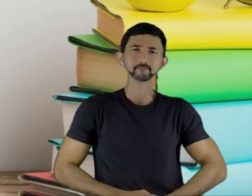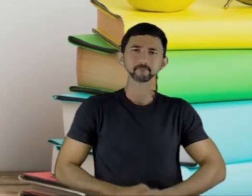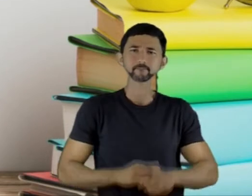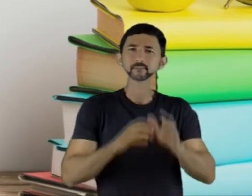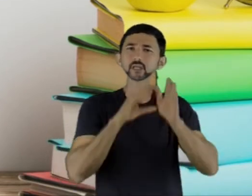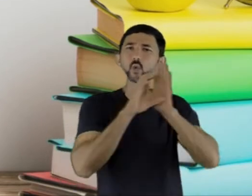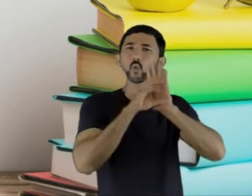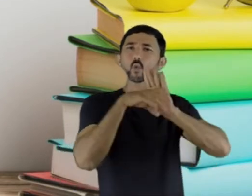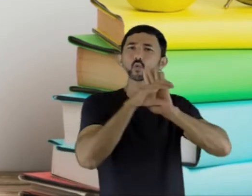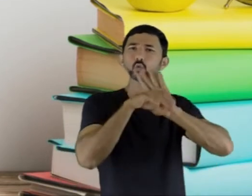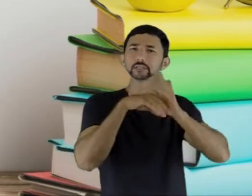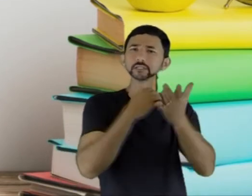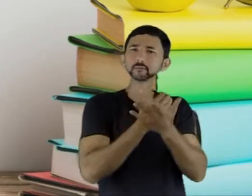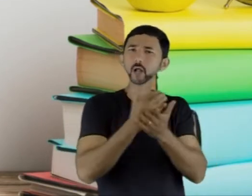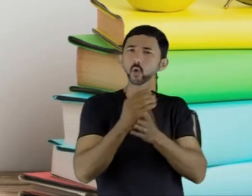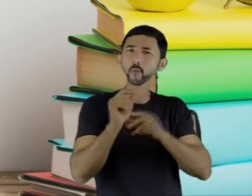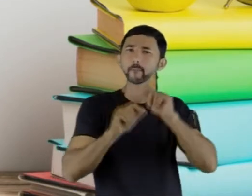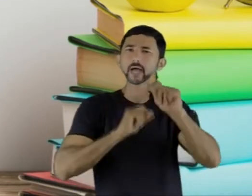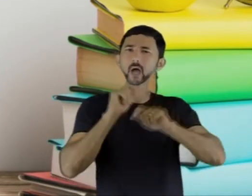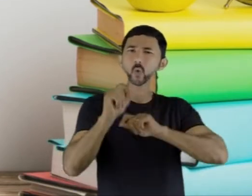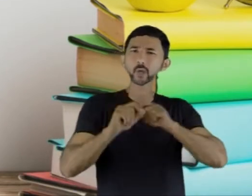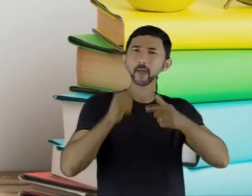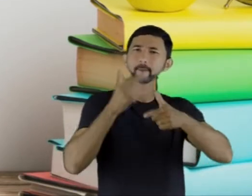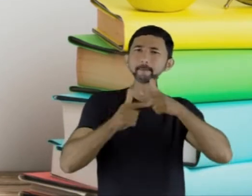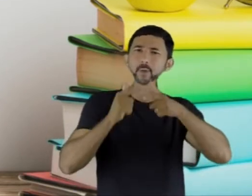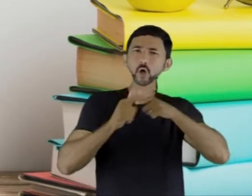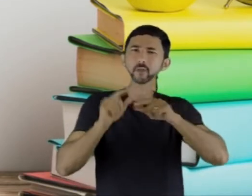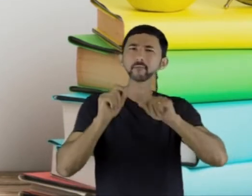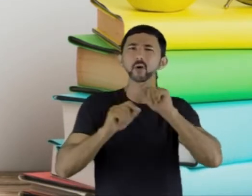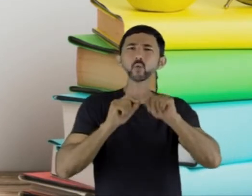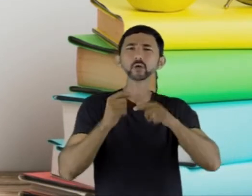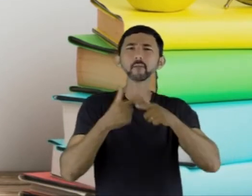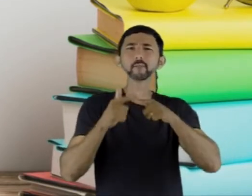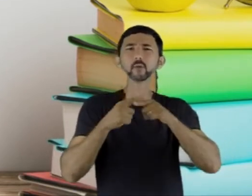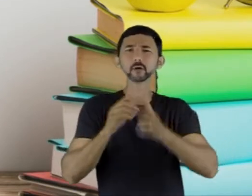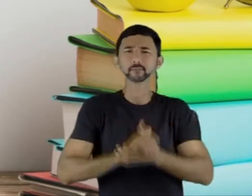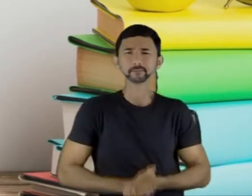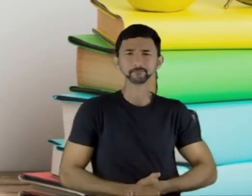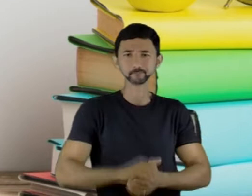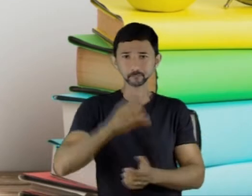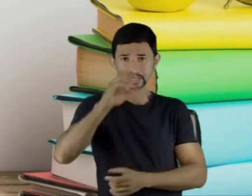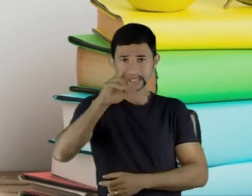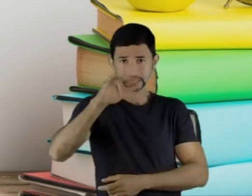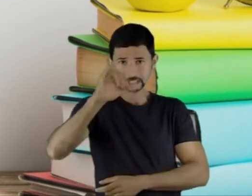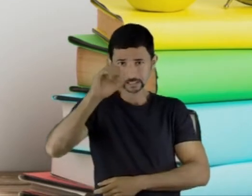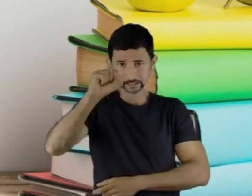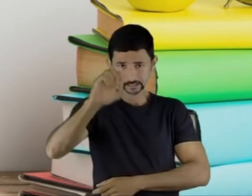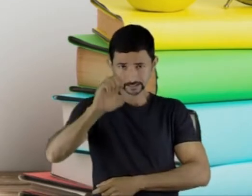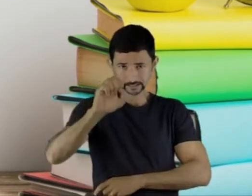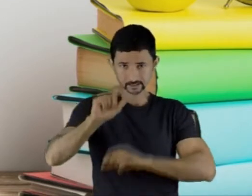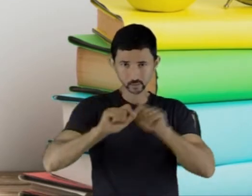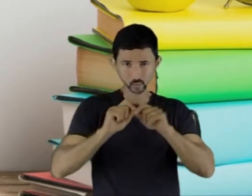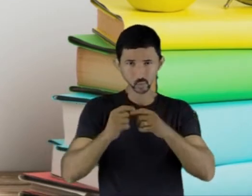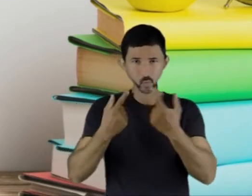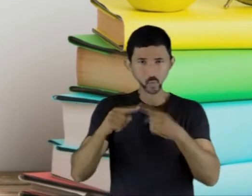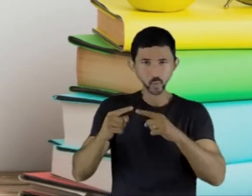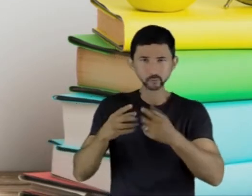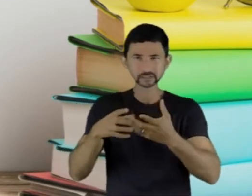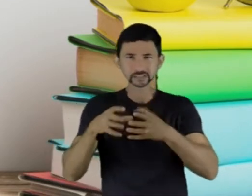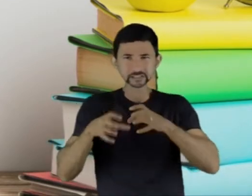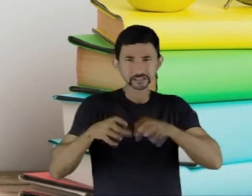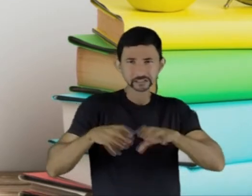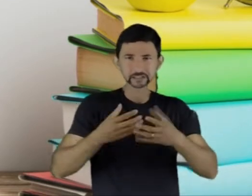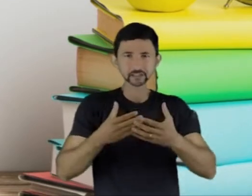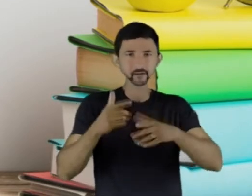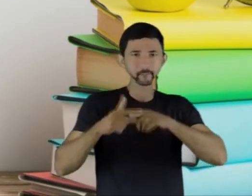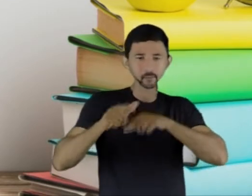uns conceitos iniciais sobre o que é uma crise. O que é uma crise, né? Crise é um conflito, é uma tensão, é